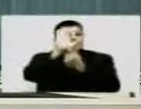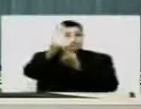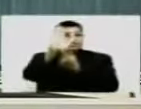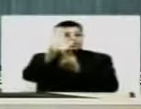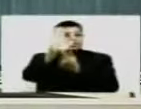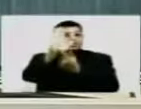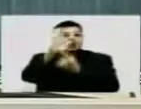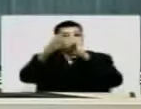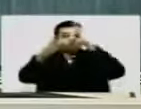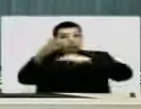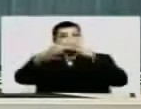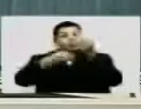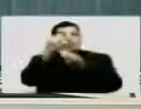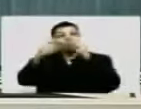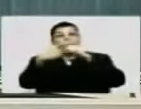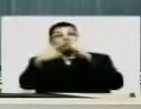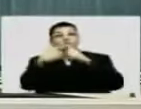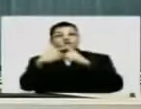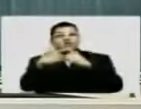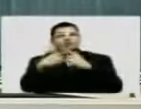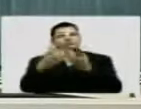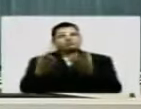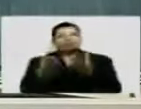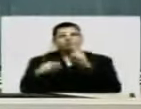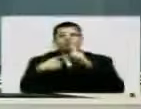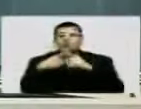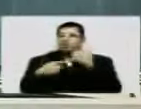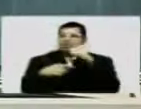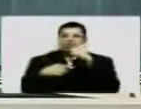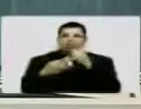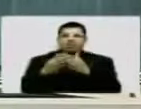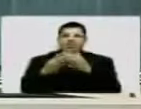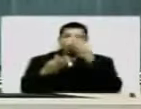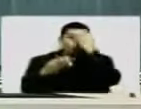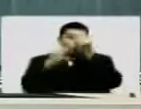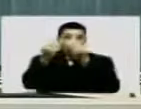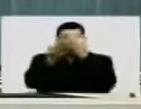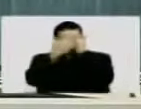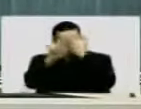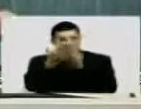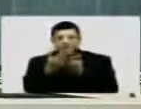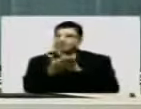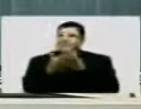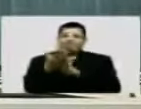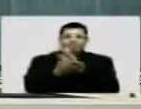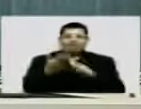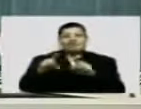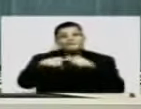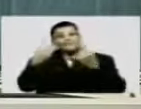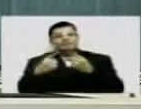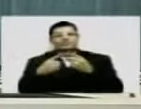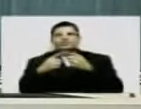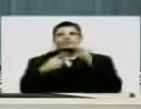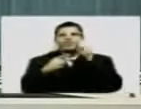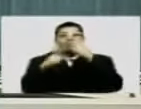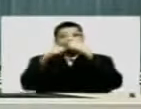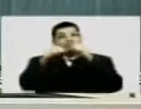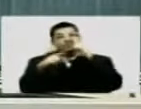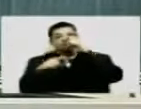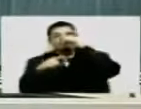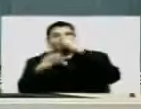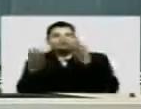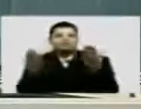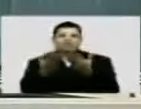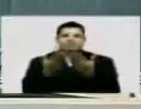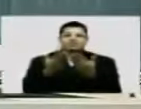apresentar justificativas à União, ao povo do estado do Amazonas. Mas o que é mais grave, deputado Marco